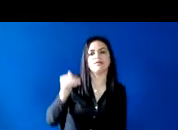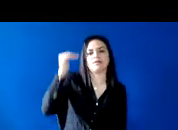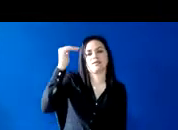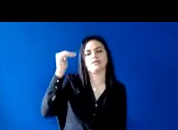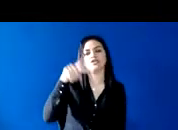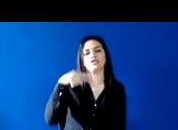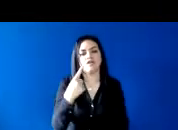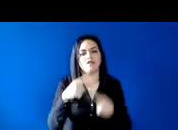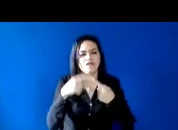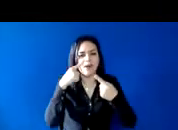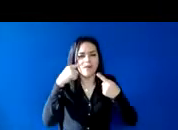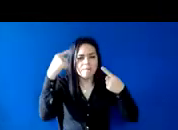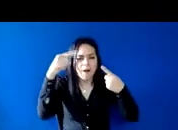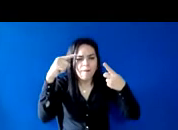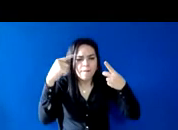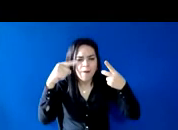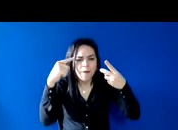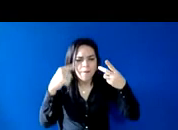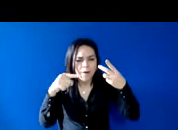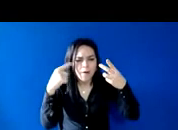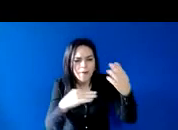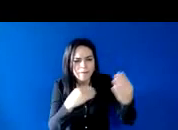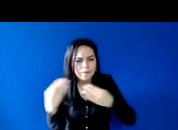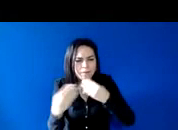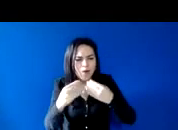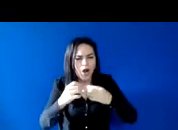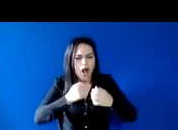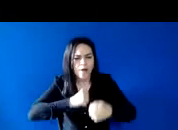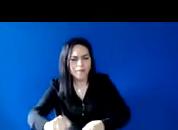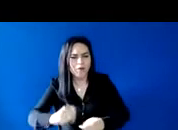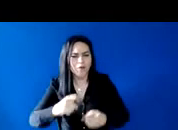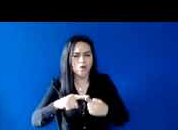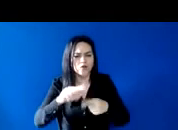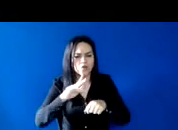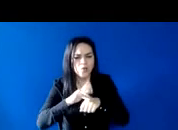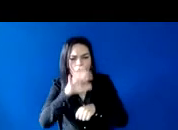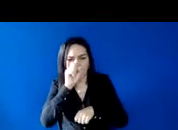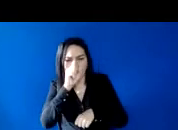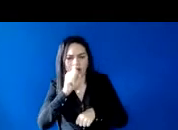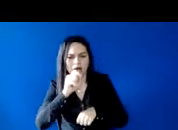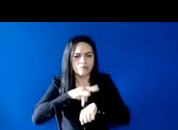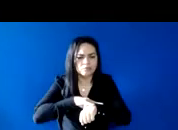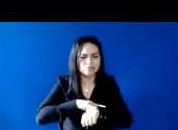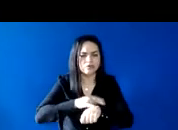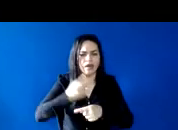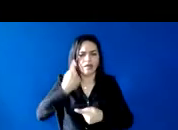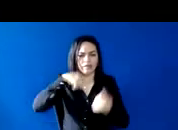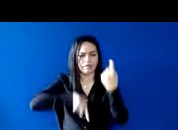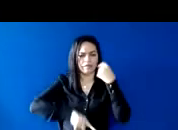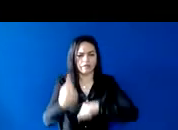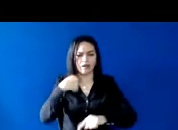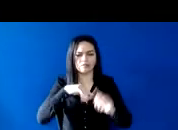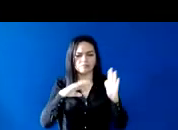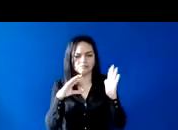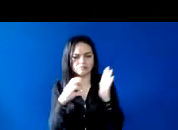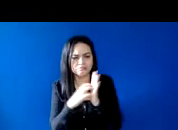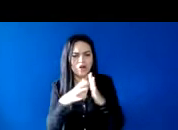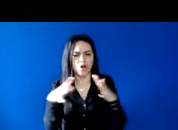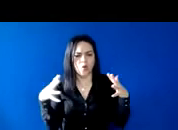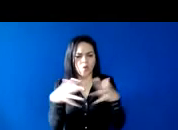eclâmpsia, hipertensão, hemorragia, infecção, aborto, doenças respiratórias, urinárias, circulatórias, HIV,